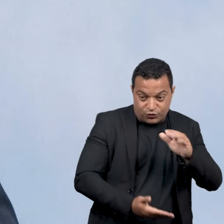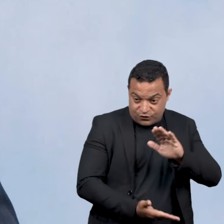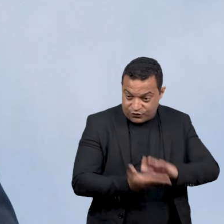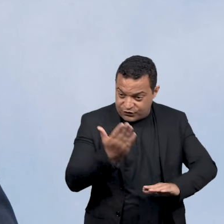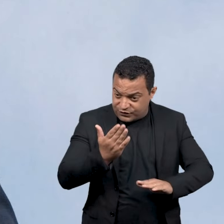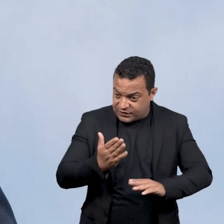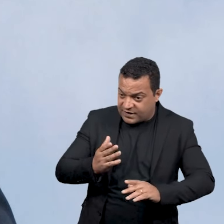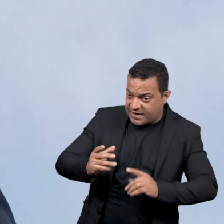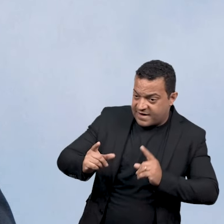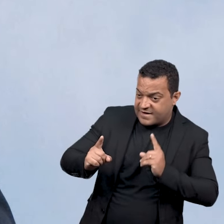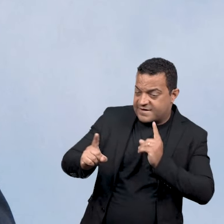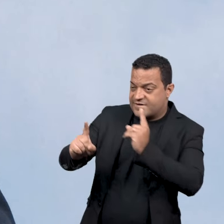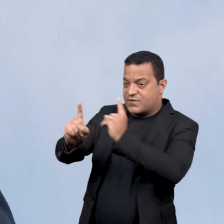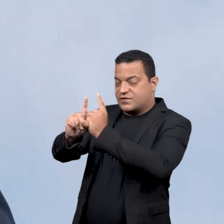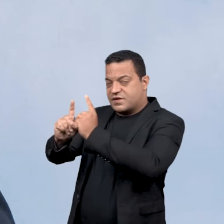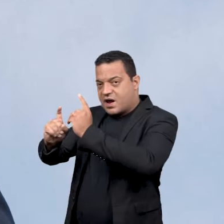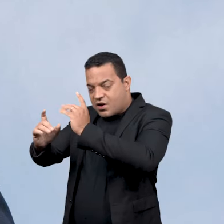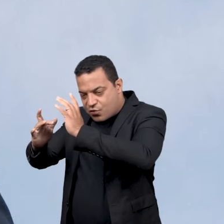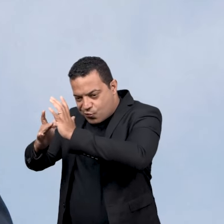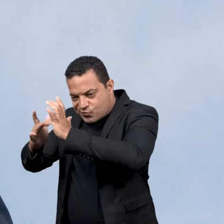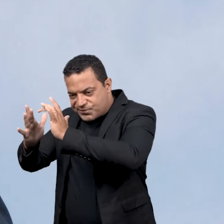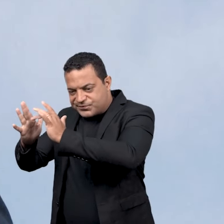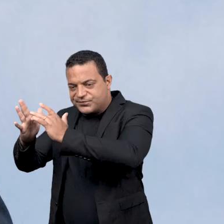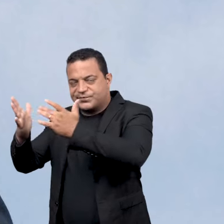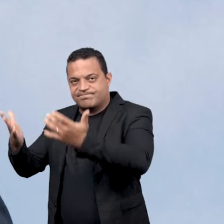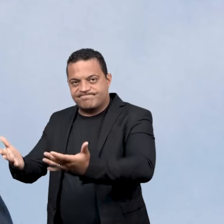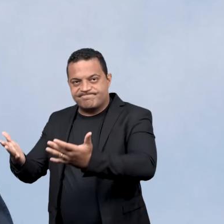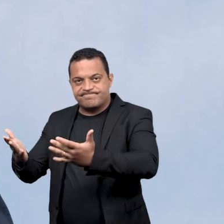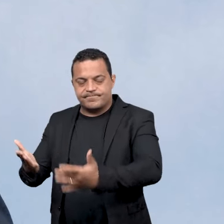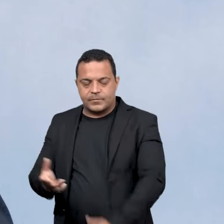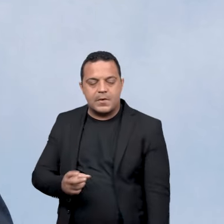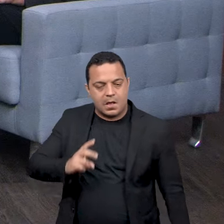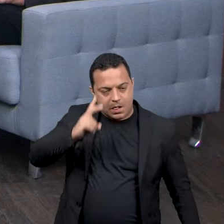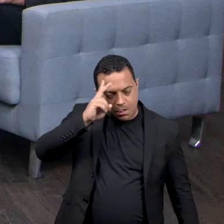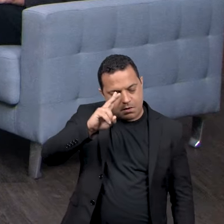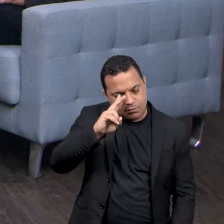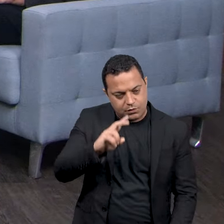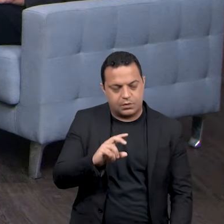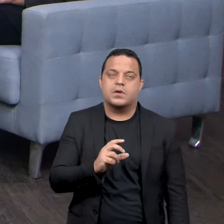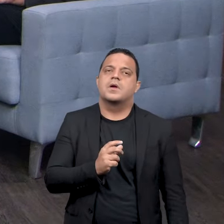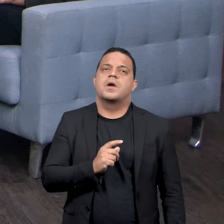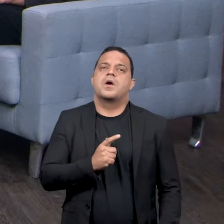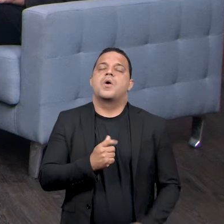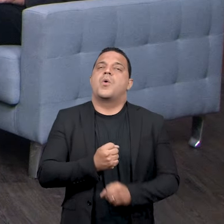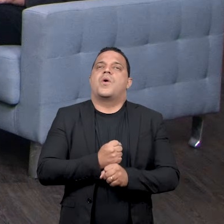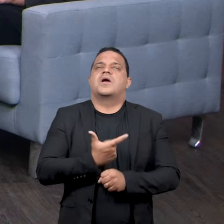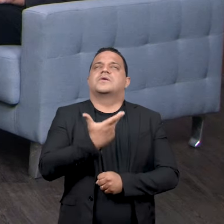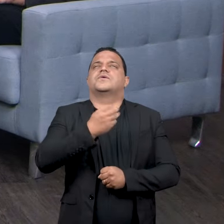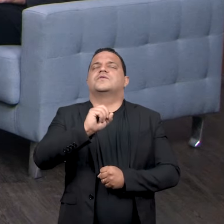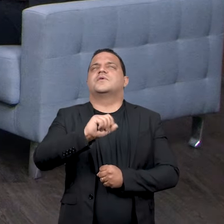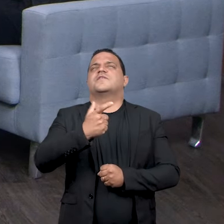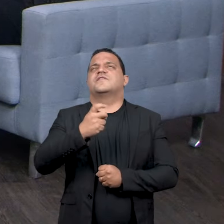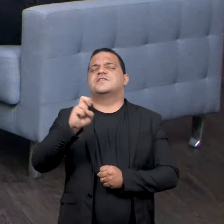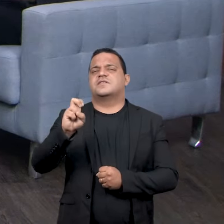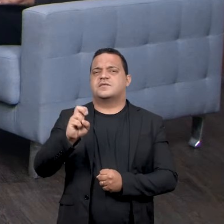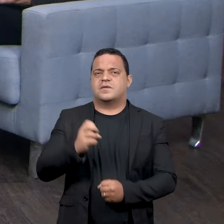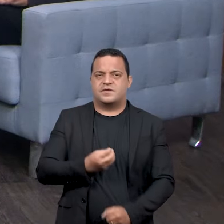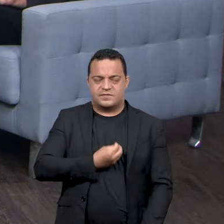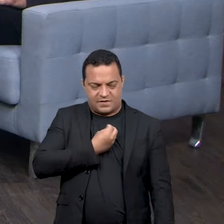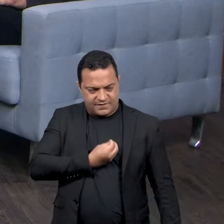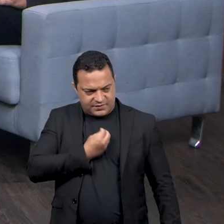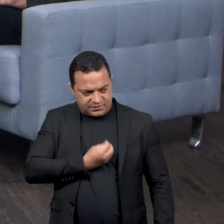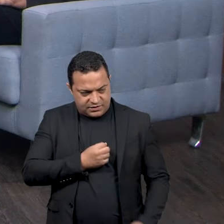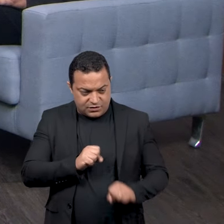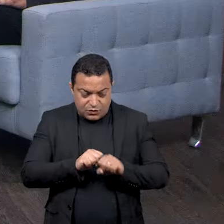na presença do Senhor. Que maravilha! Eu me recordo que o ano de 2025, a gente sempre está ali participando